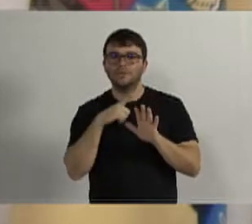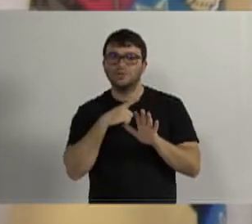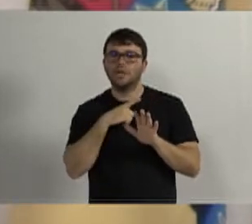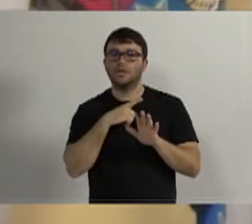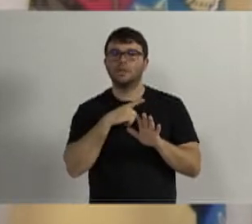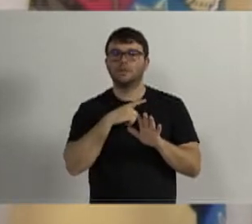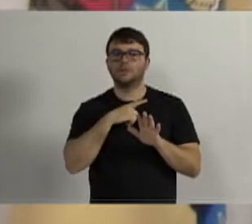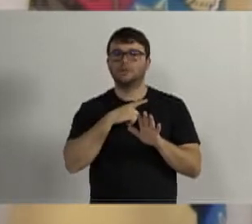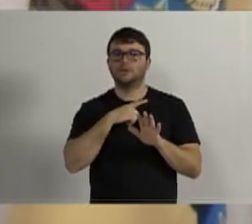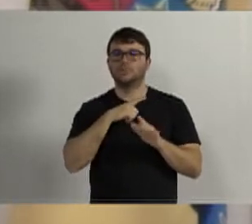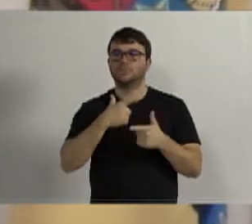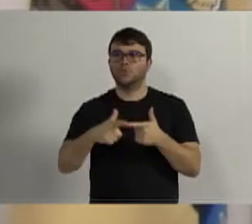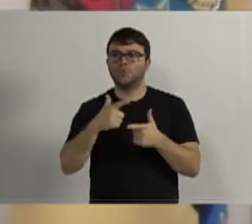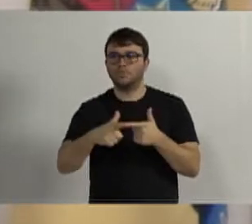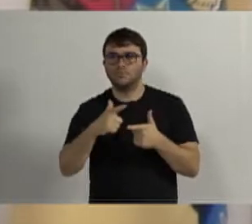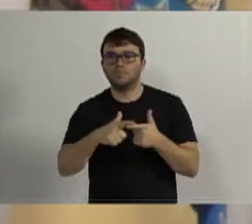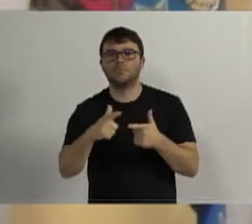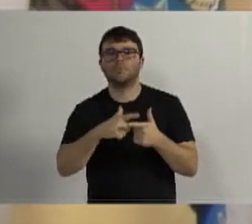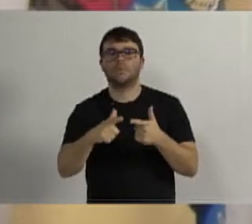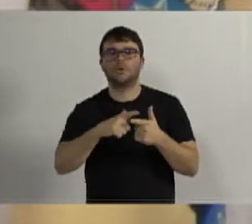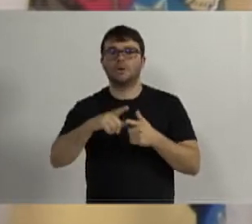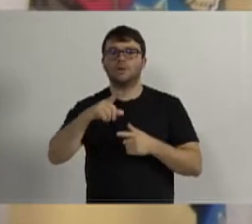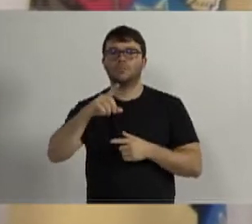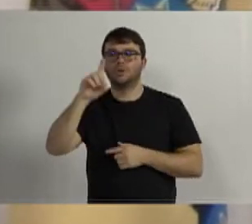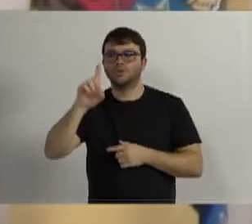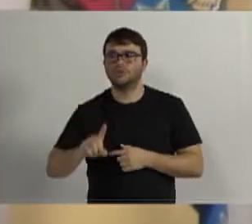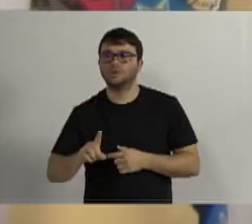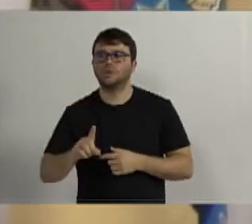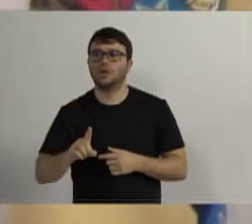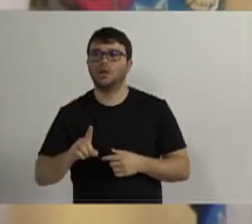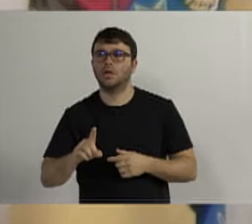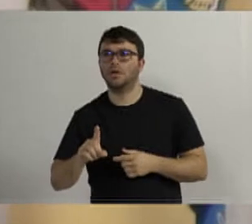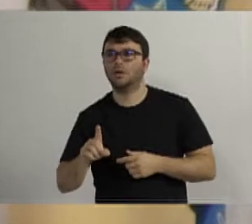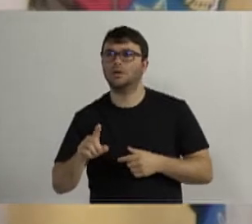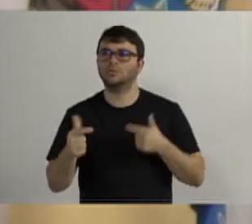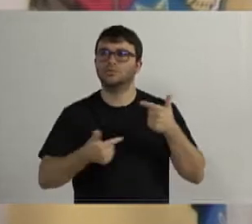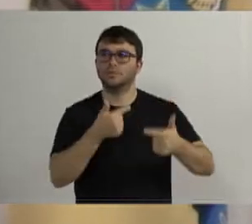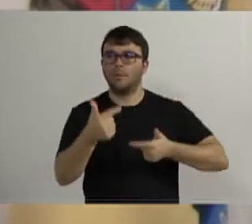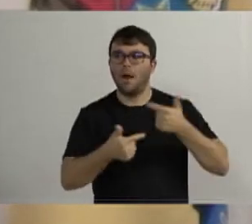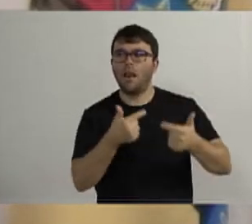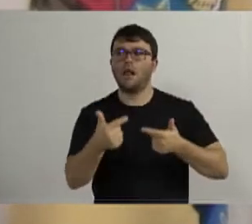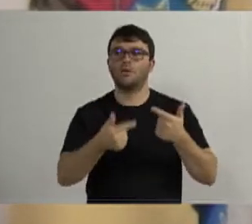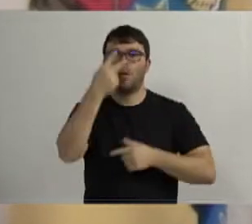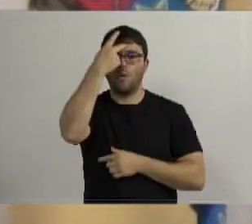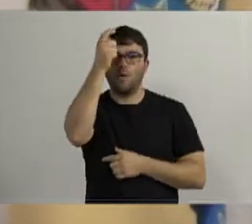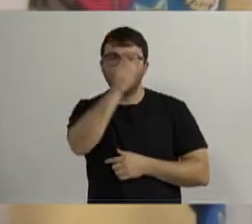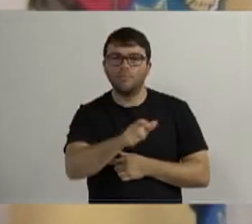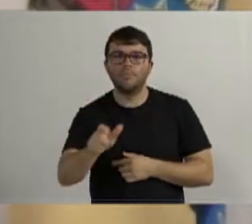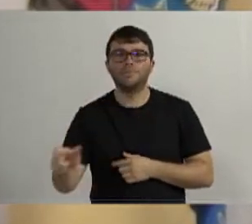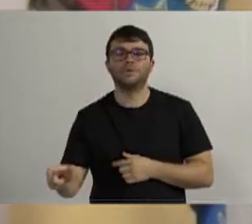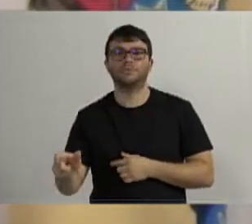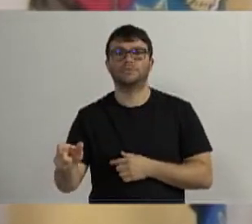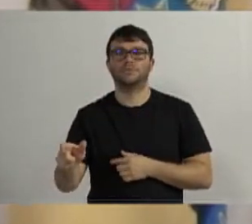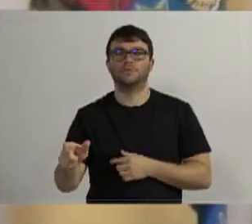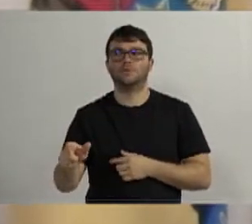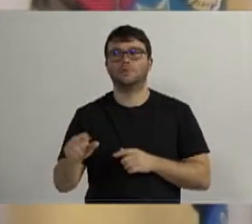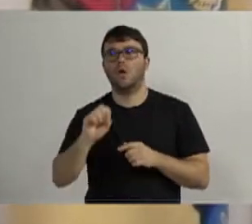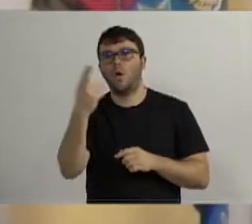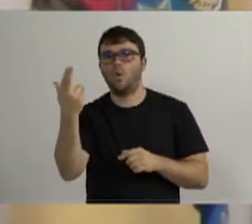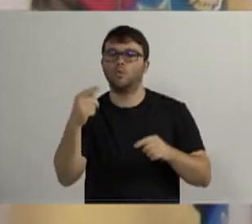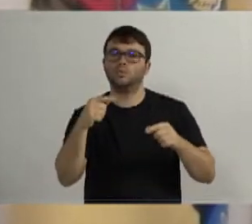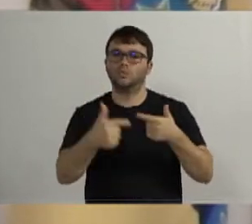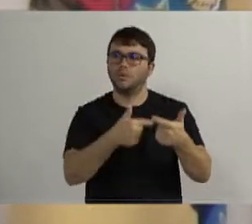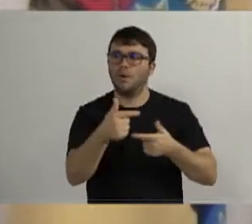o direito dos trabalhadores e trabalhadoras da educação serviço público e